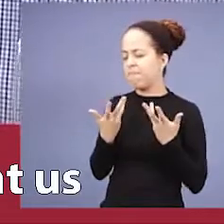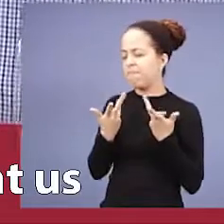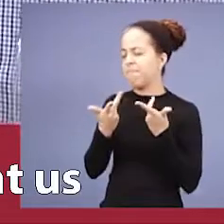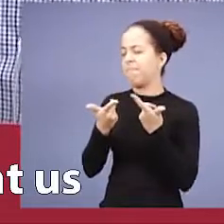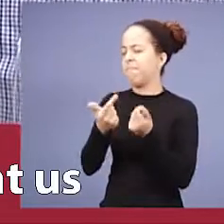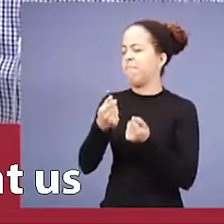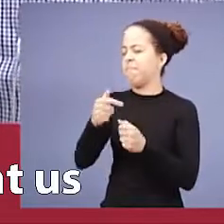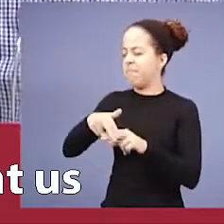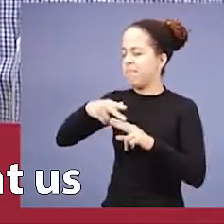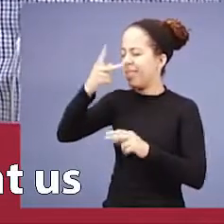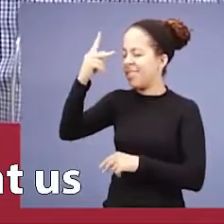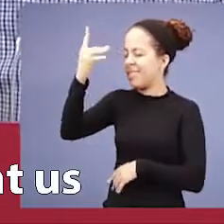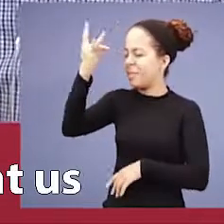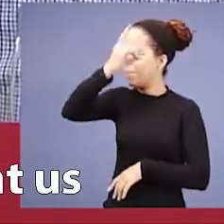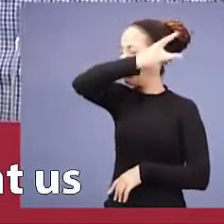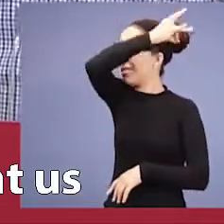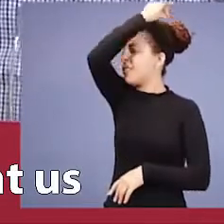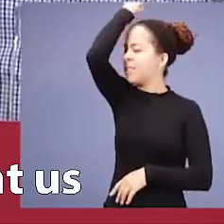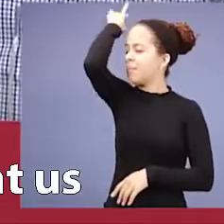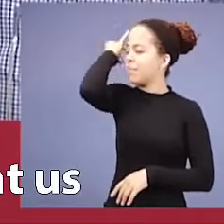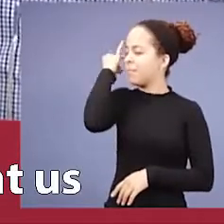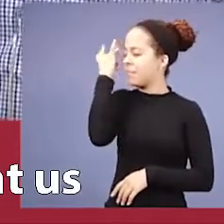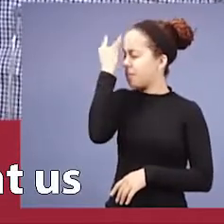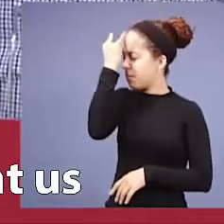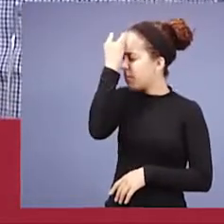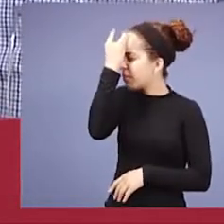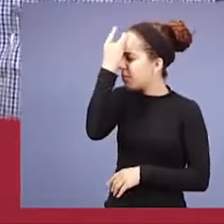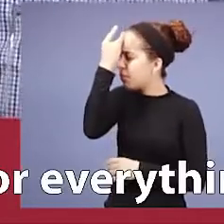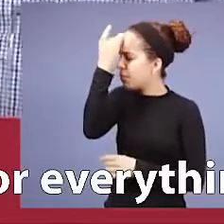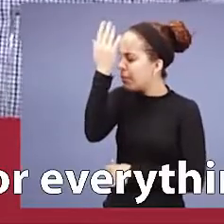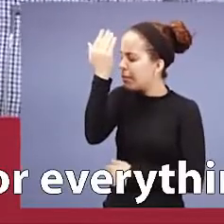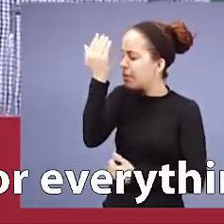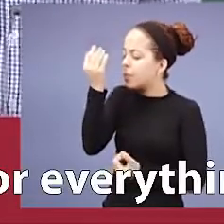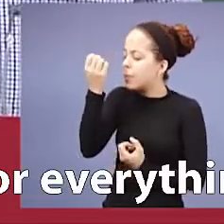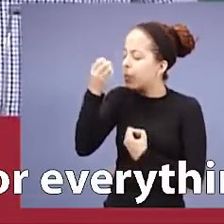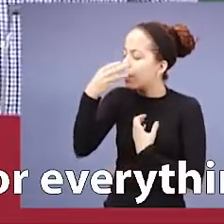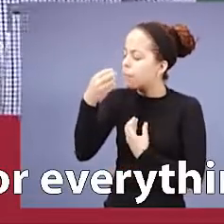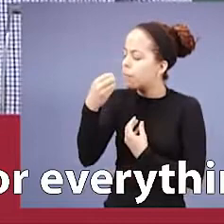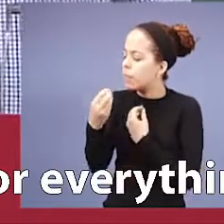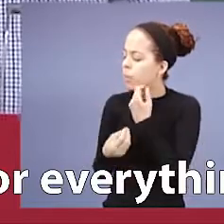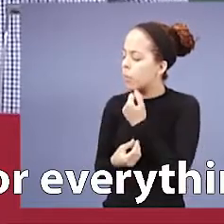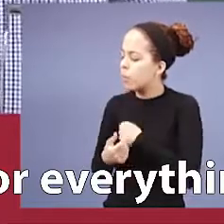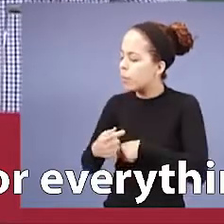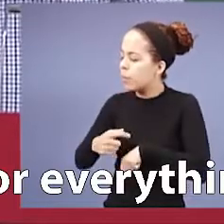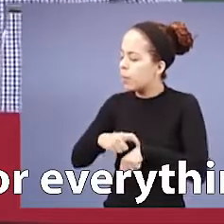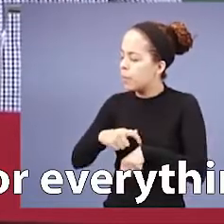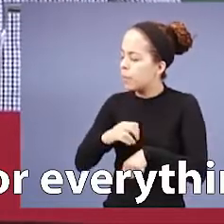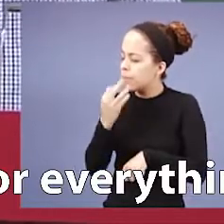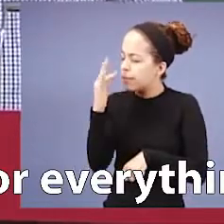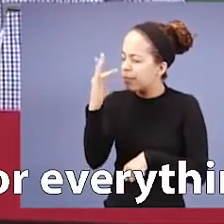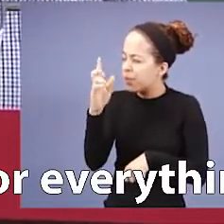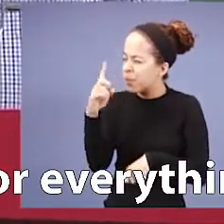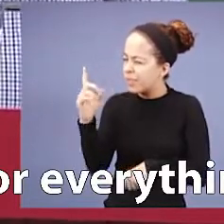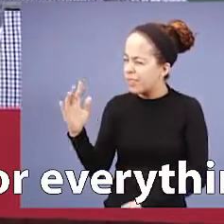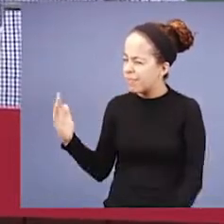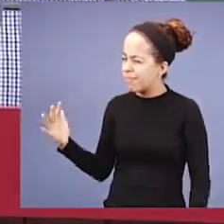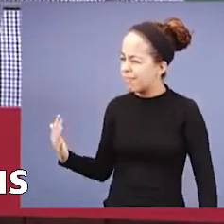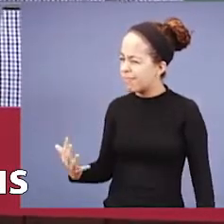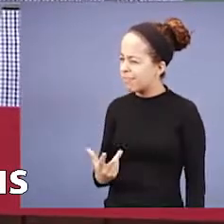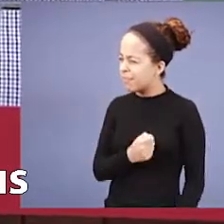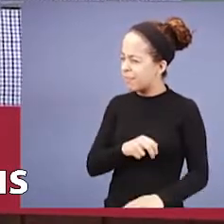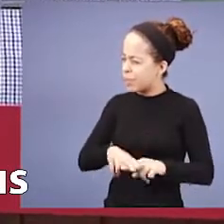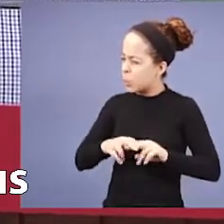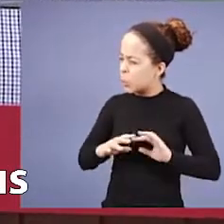que o teu espírito santo tem nos ensinado nesta hora do breve adoramos pôr tudo